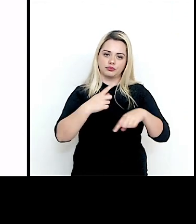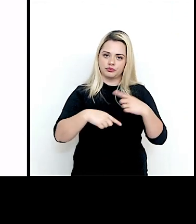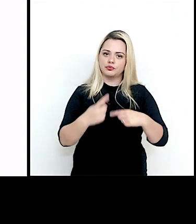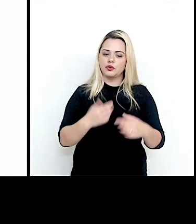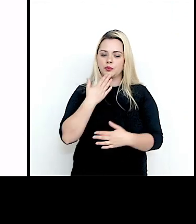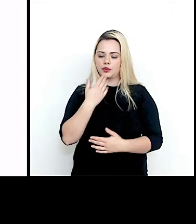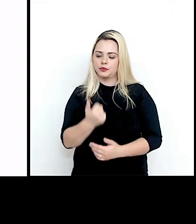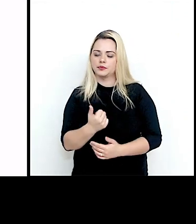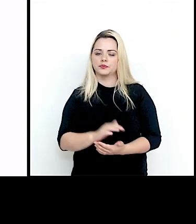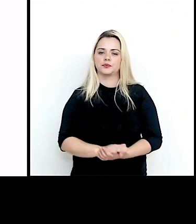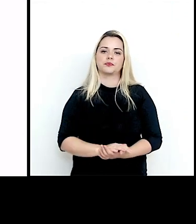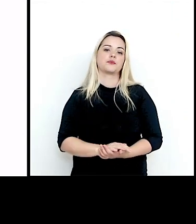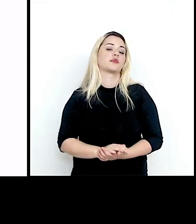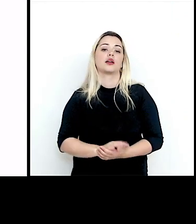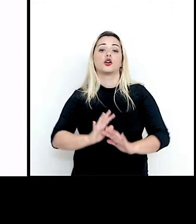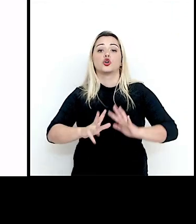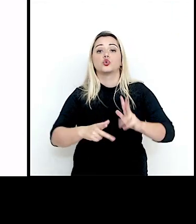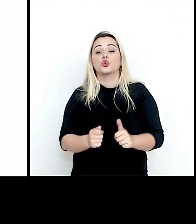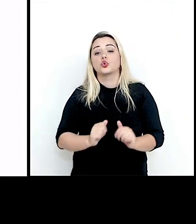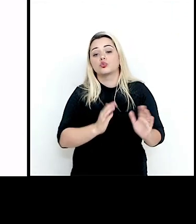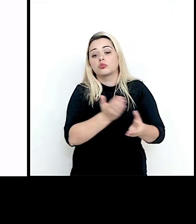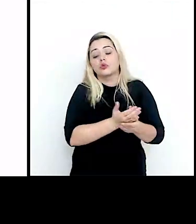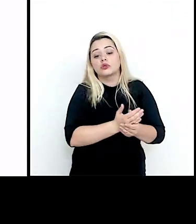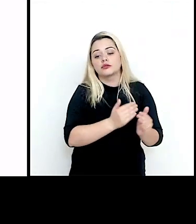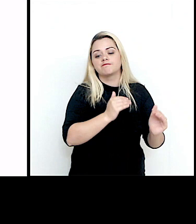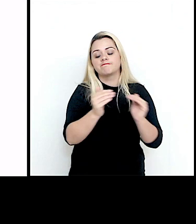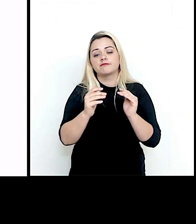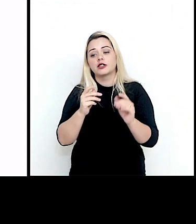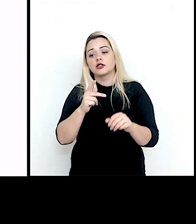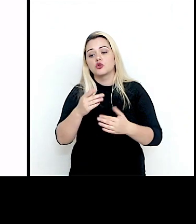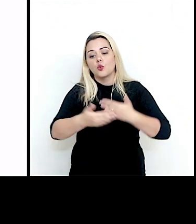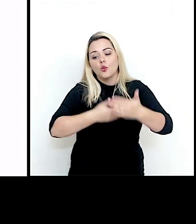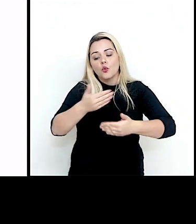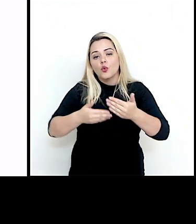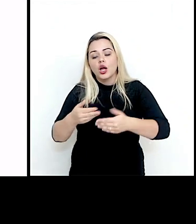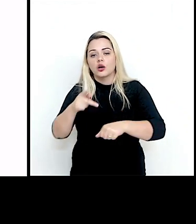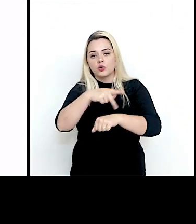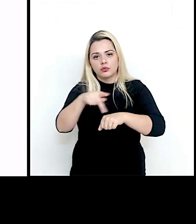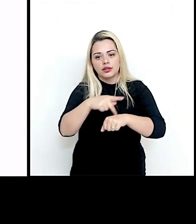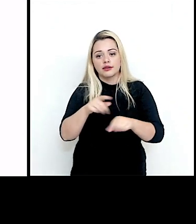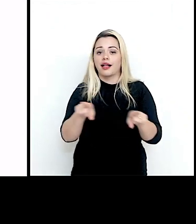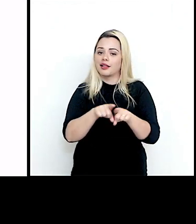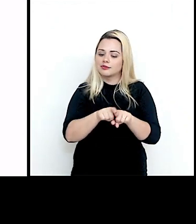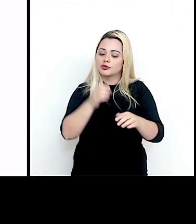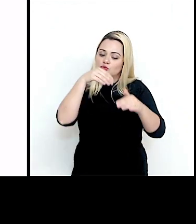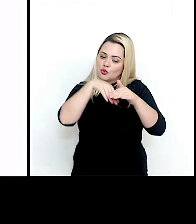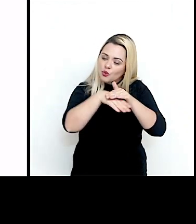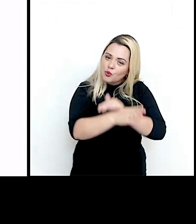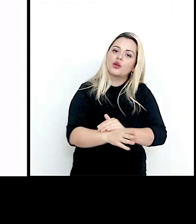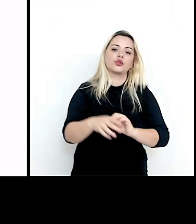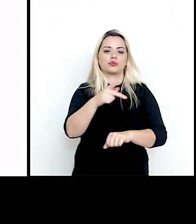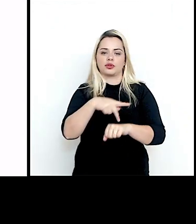muito bem né esse processo de integração entre os países e também dentro dos países não